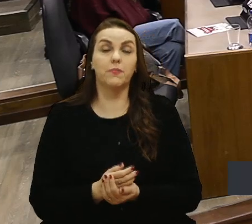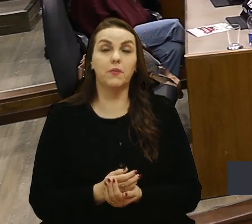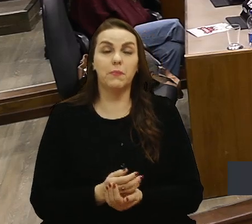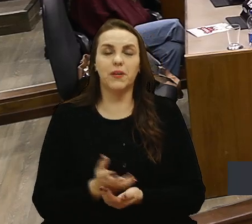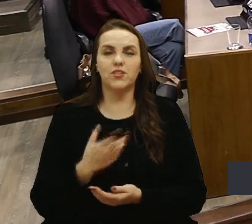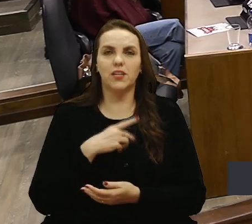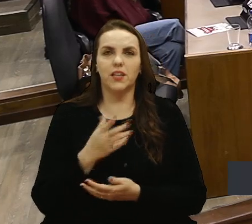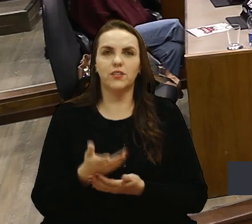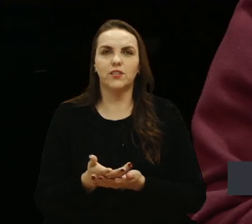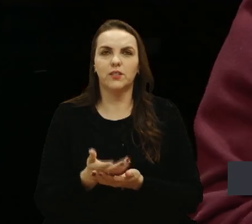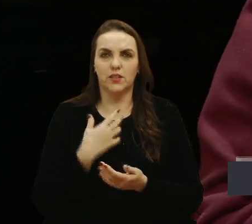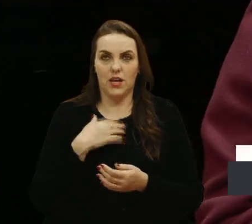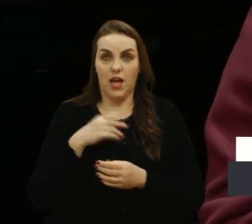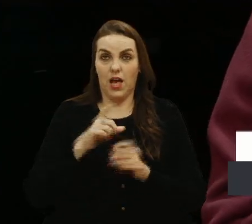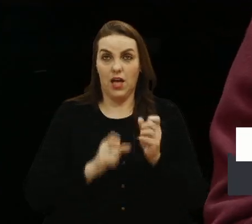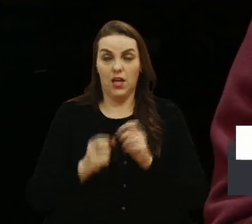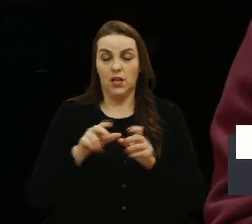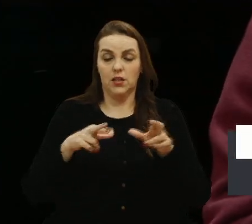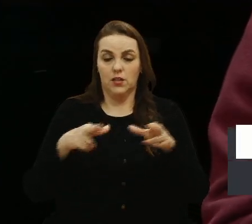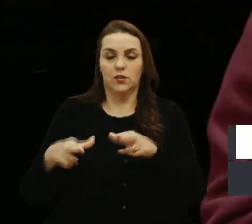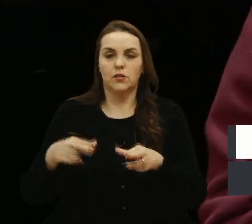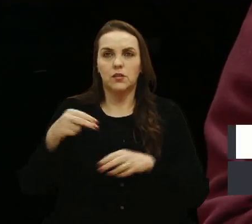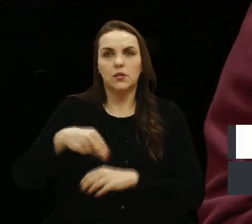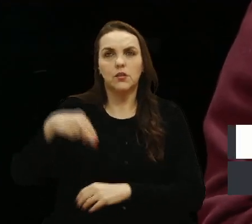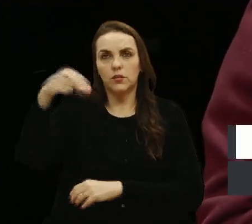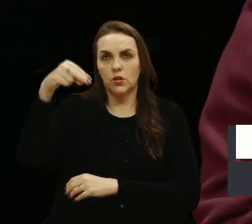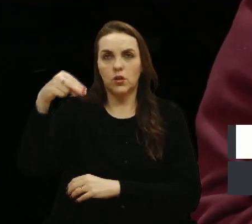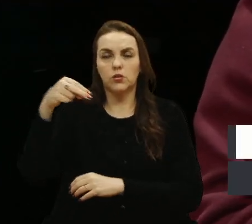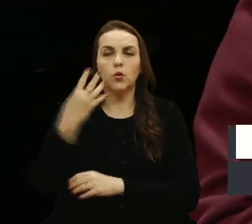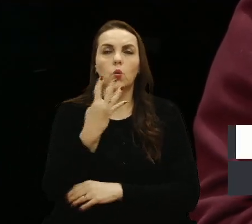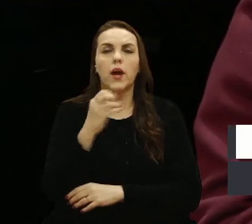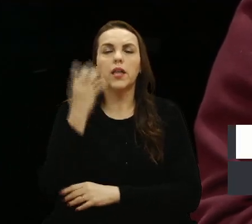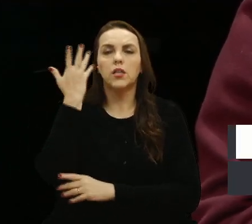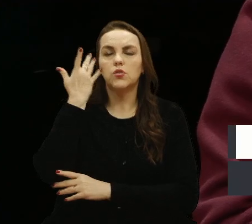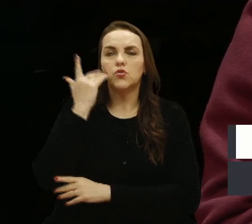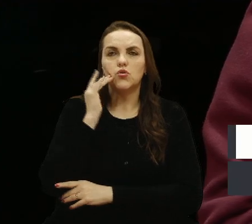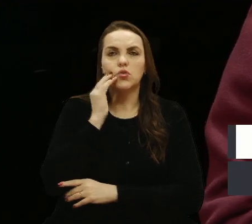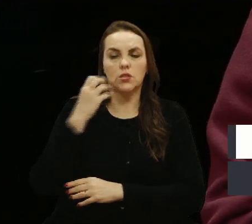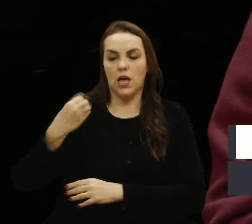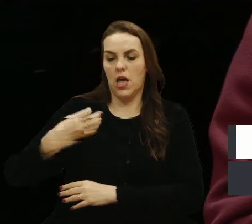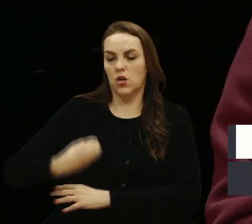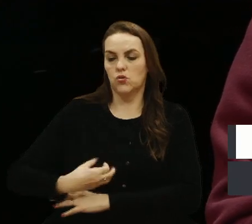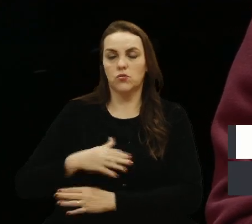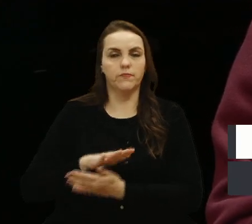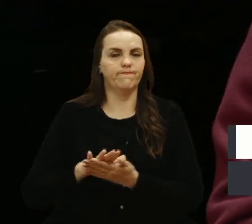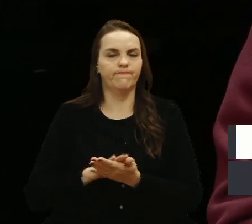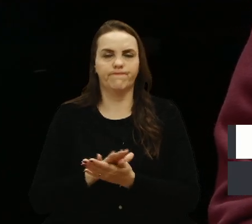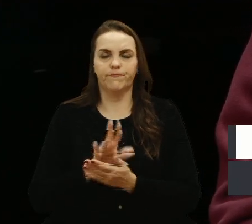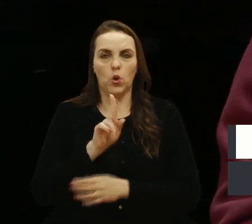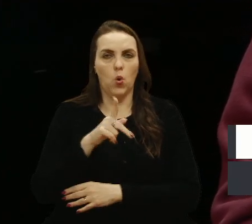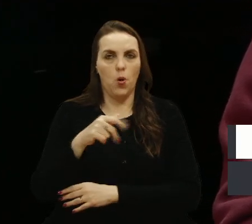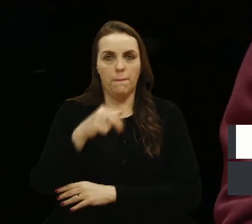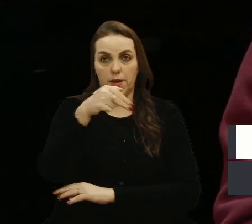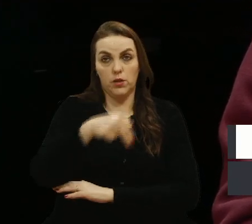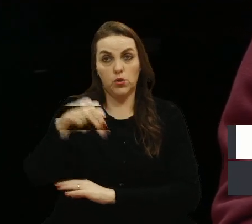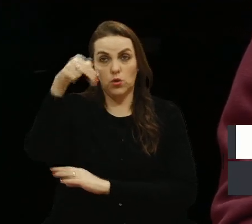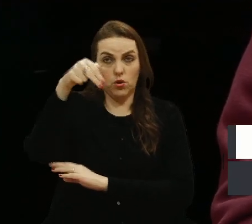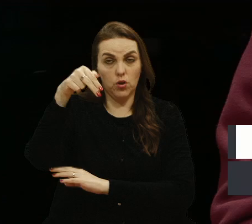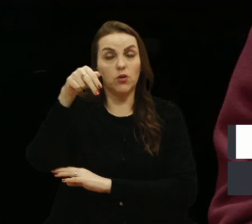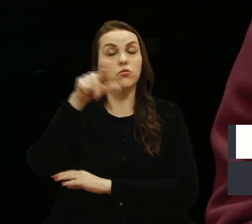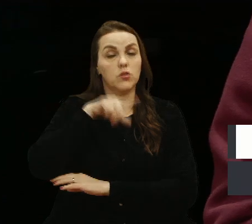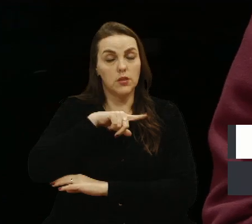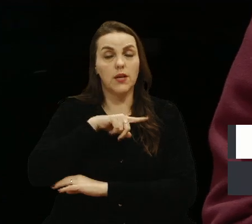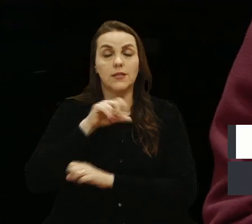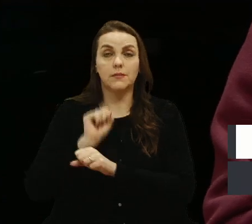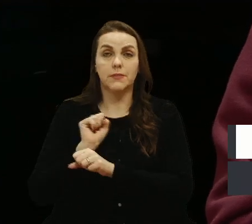palavras dele. A UPA Zona Norte está há 40 dias sem raio-x. Os pacientes estão ficando horas na UPA Zona Norte esperando para ir